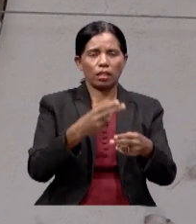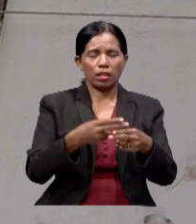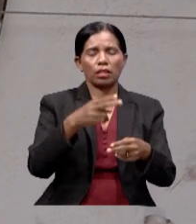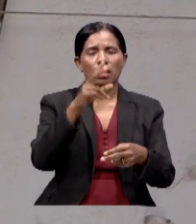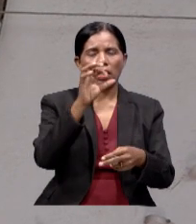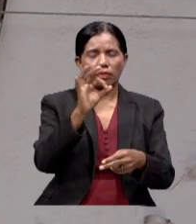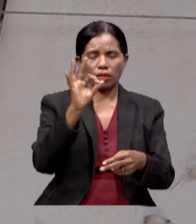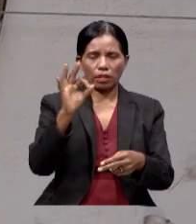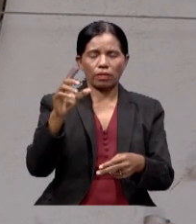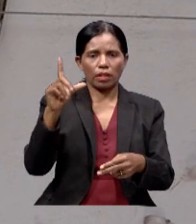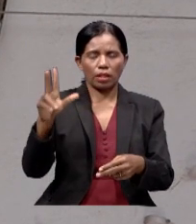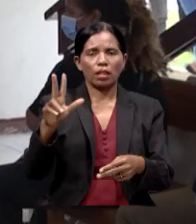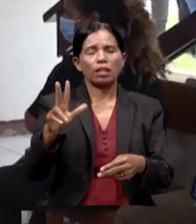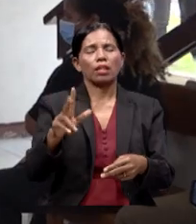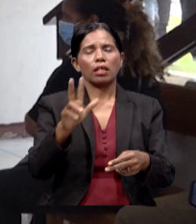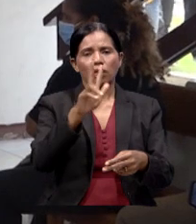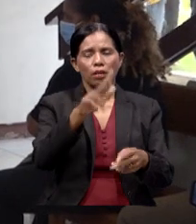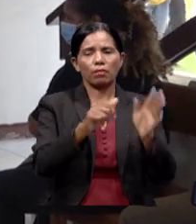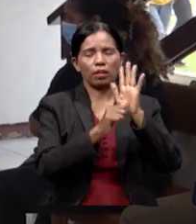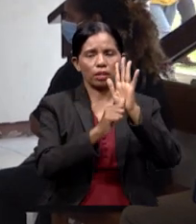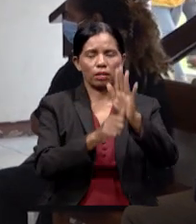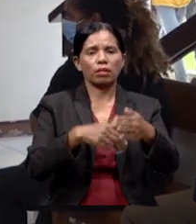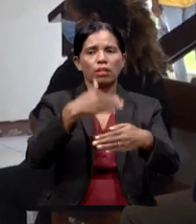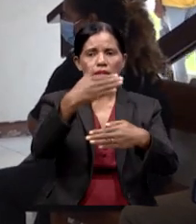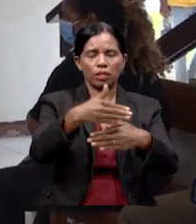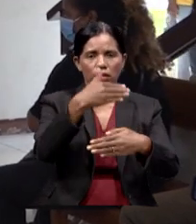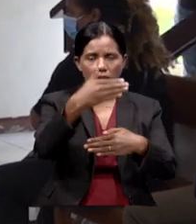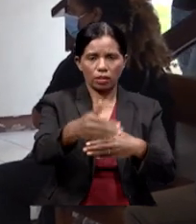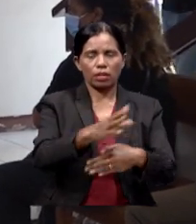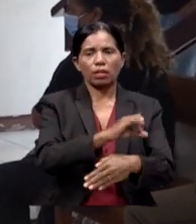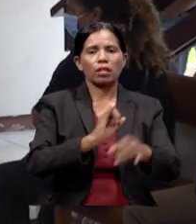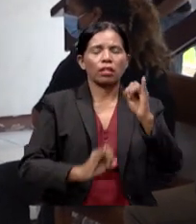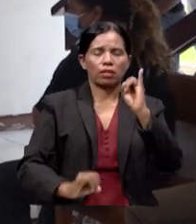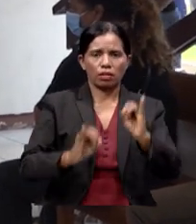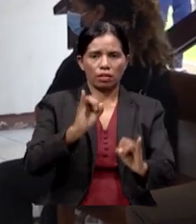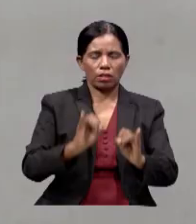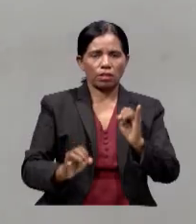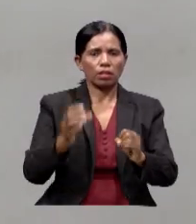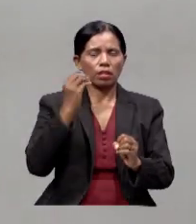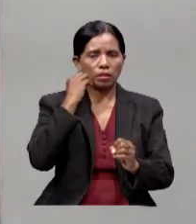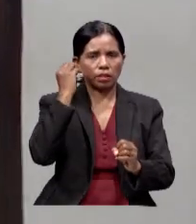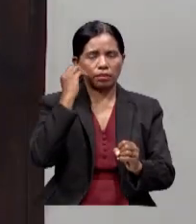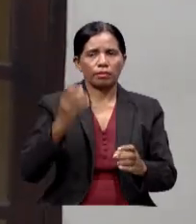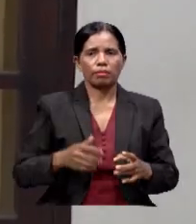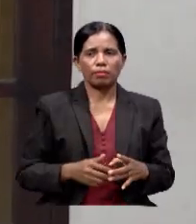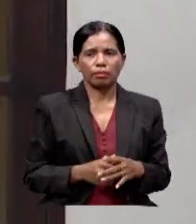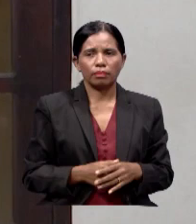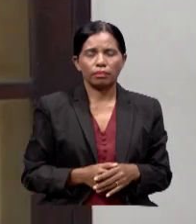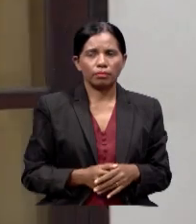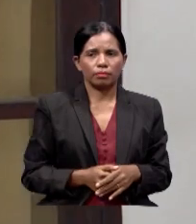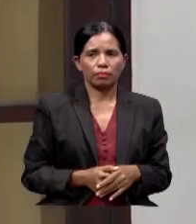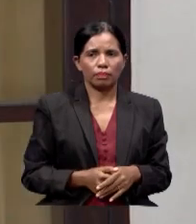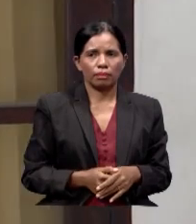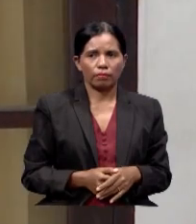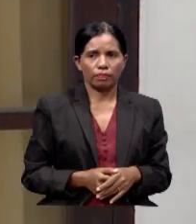na entolo apresentação periódica no na inhatselo termos identidade e residência. Interrogatório, né? Alô,